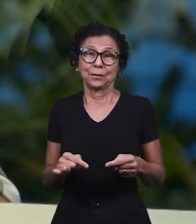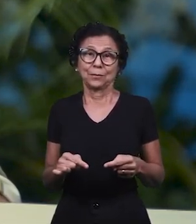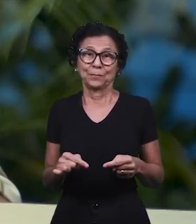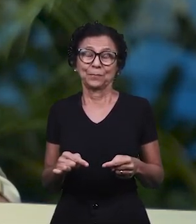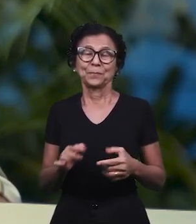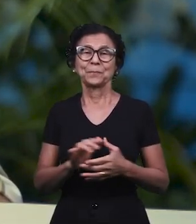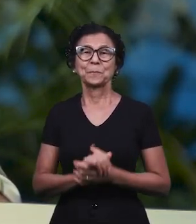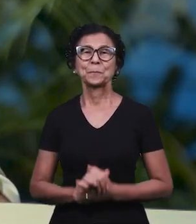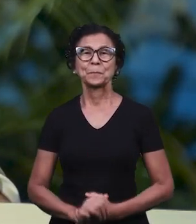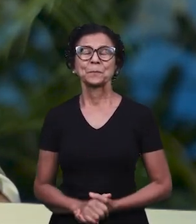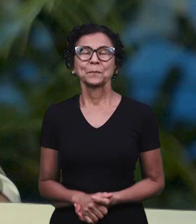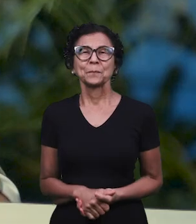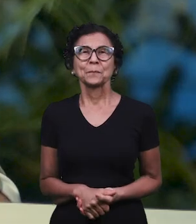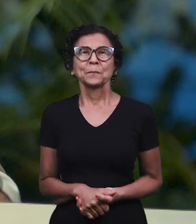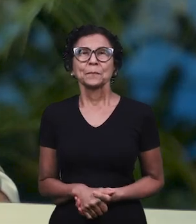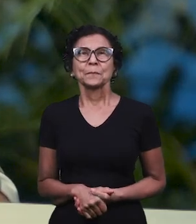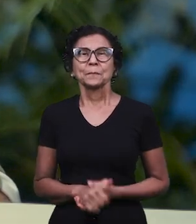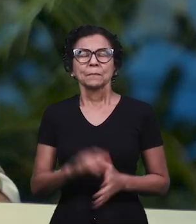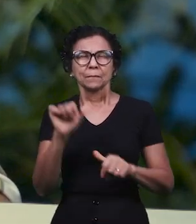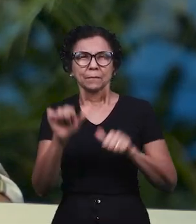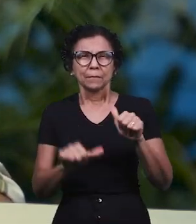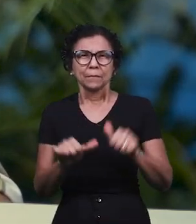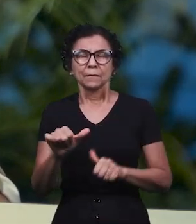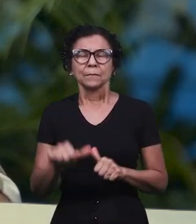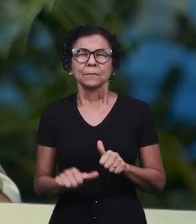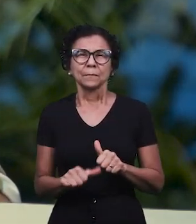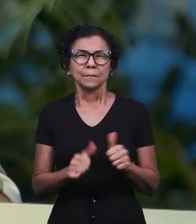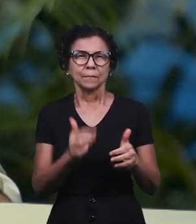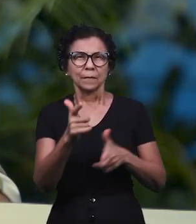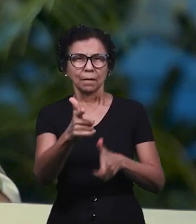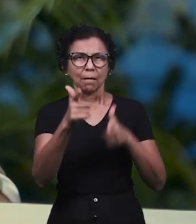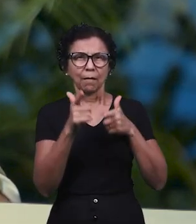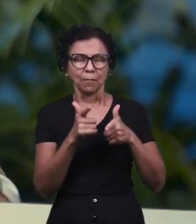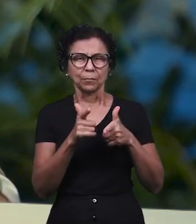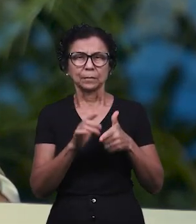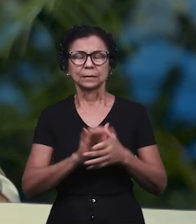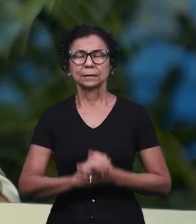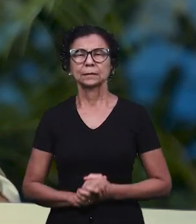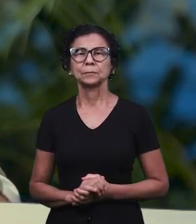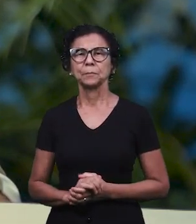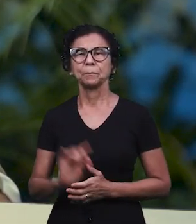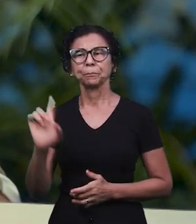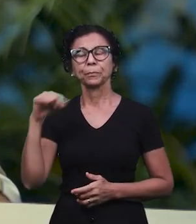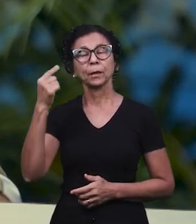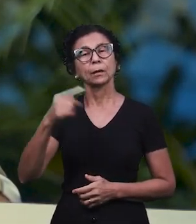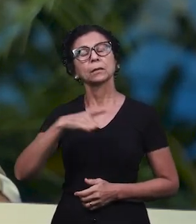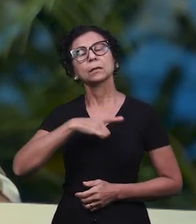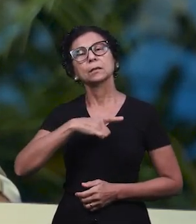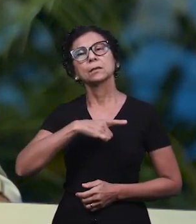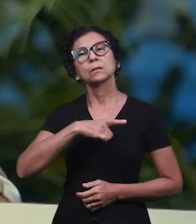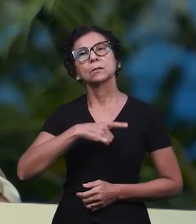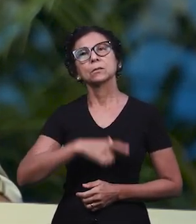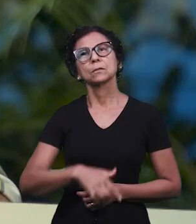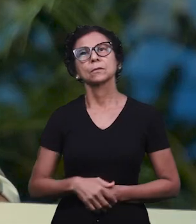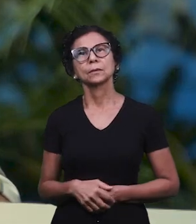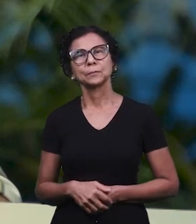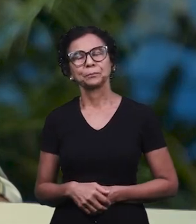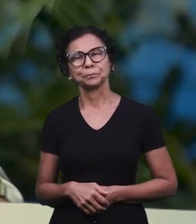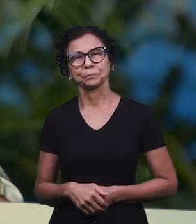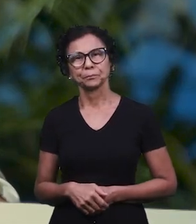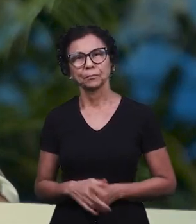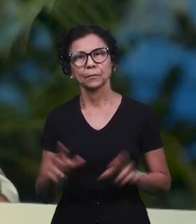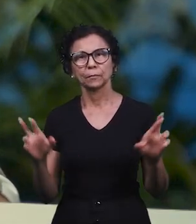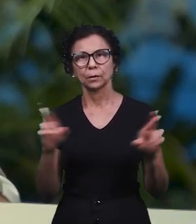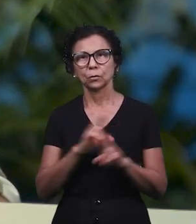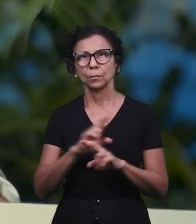mas logo em seguida, também nós tivemos e que está ligado